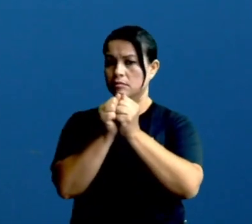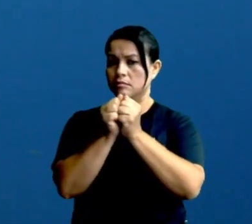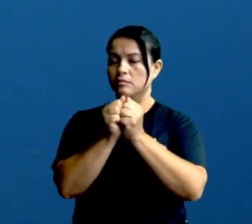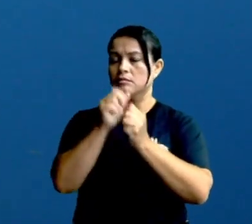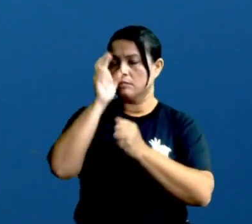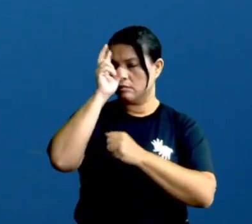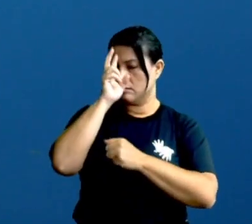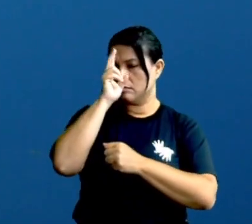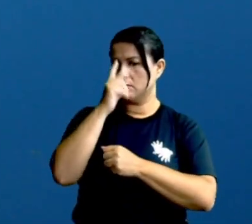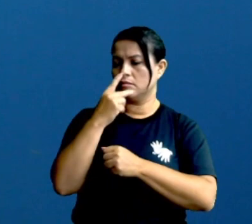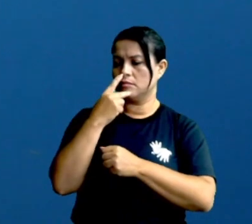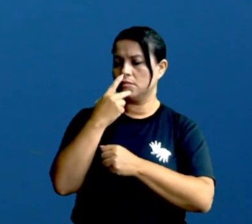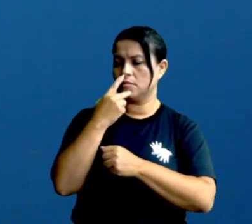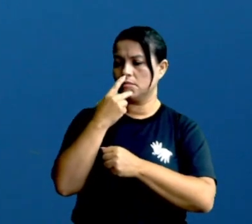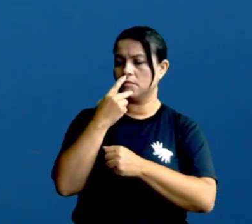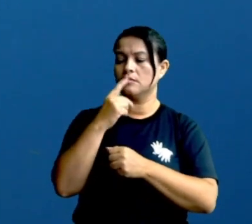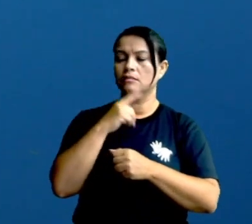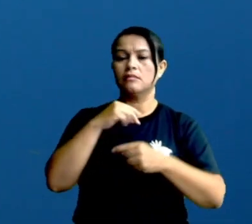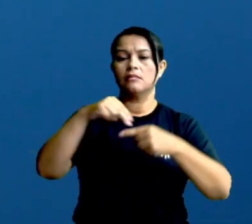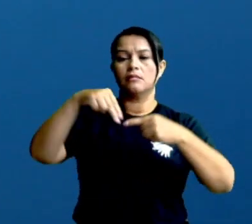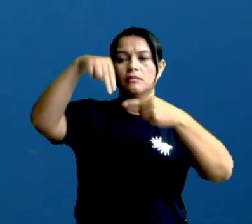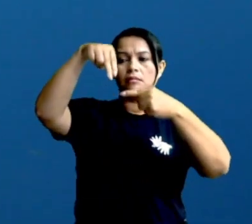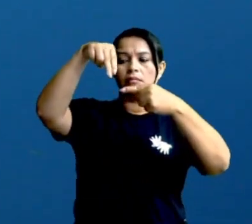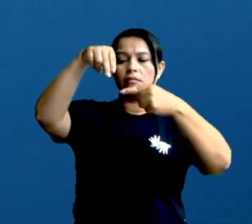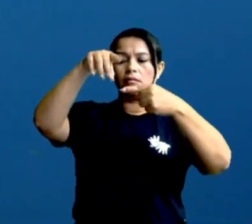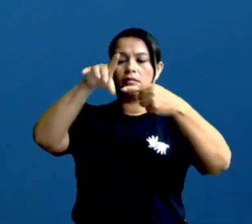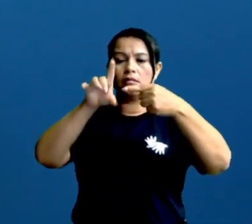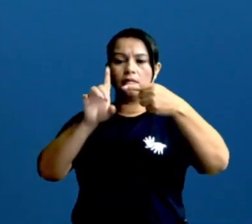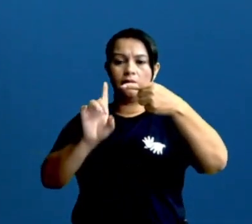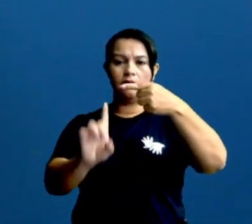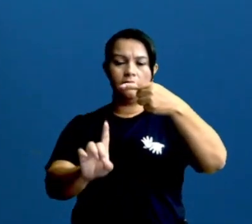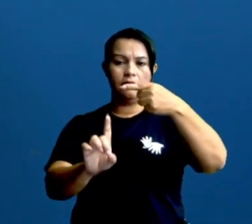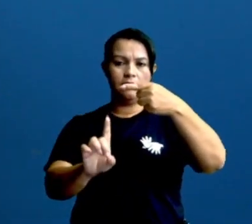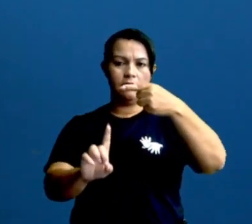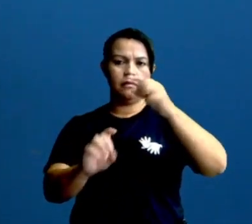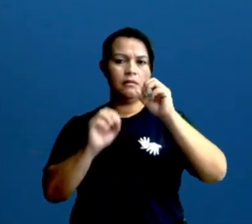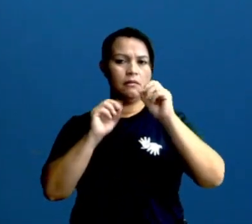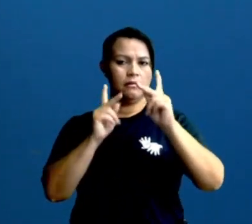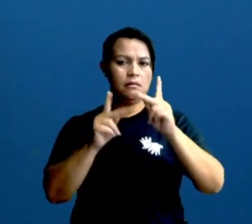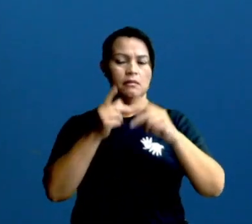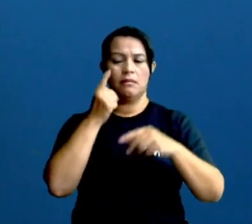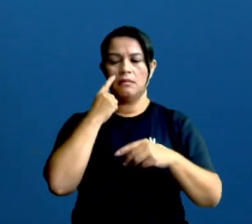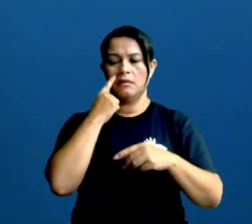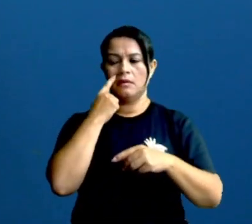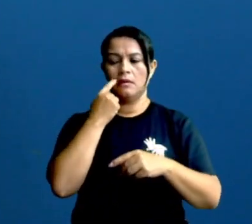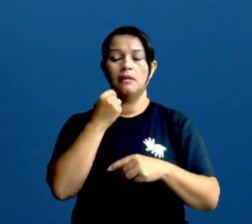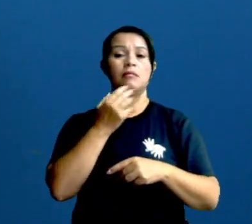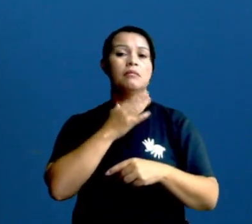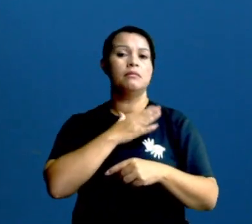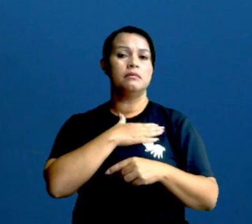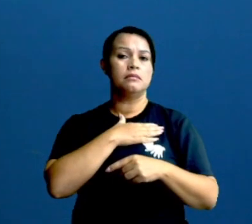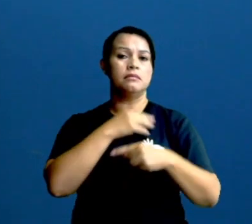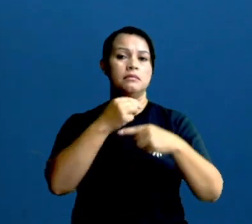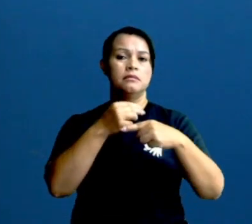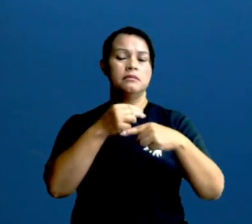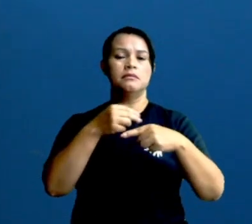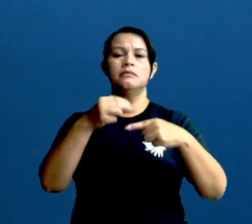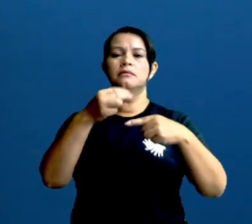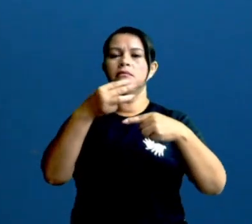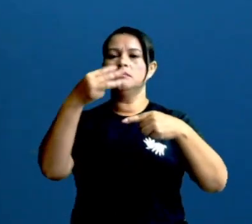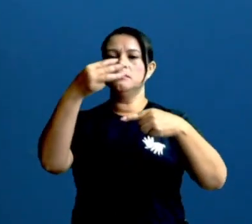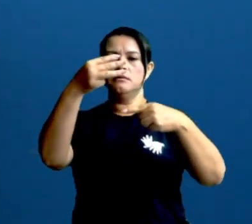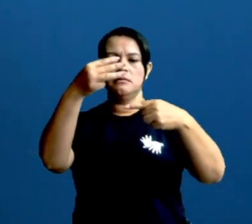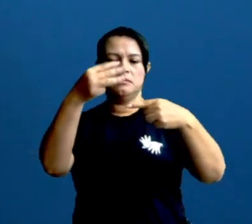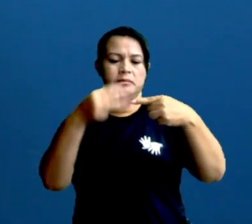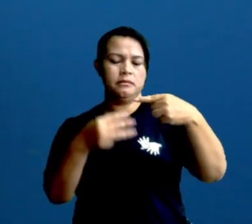vocês estão lembrados, né? Ó, numerador e o meu denominador, tá certo? Então, esse meu expoente, ele vai acompanhar tanto